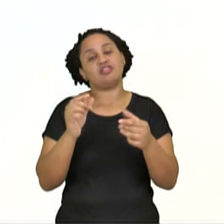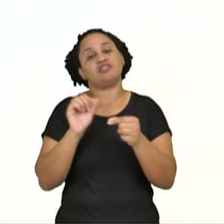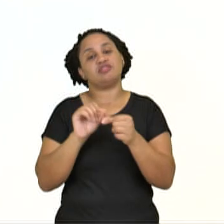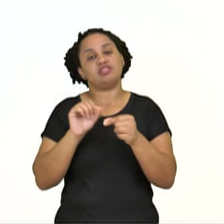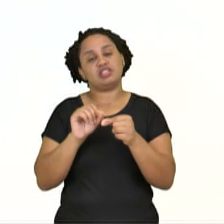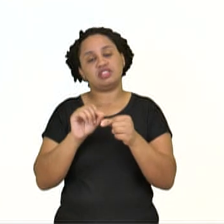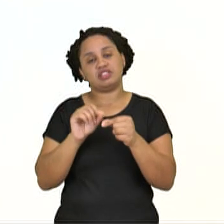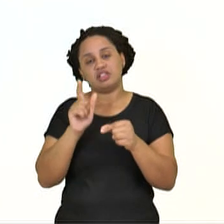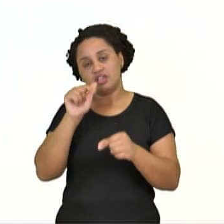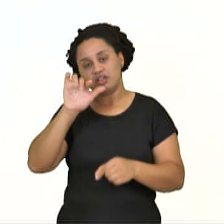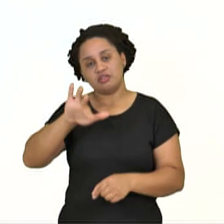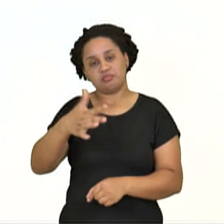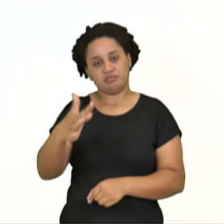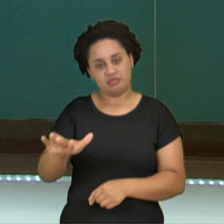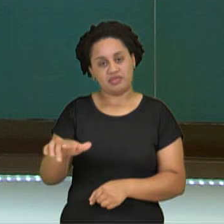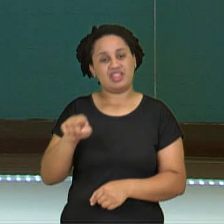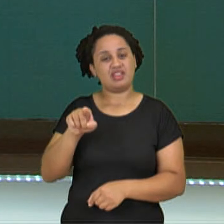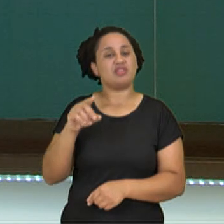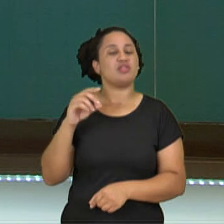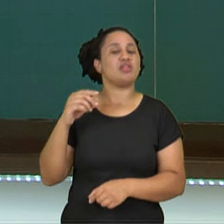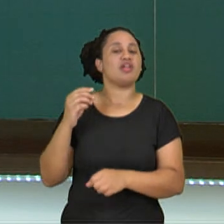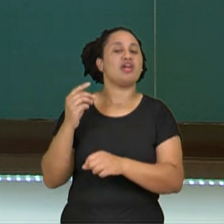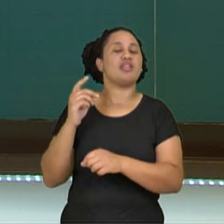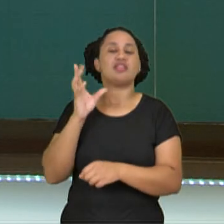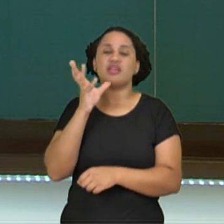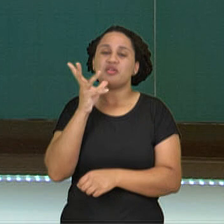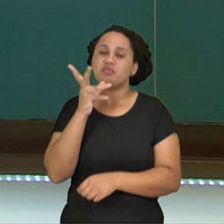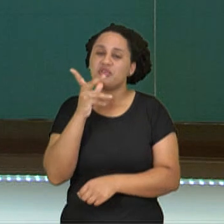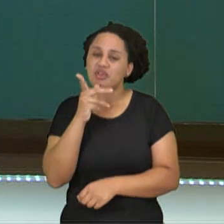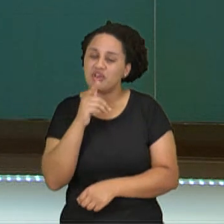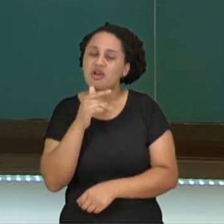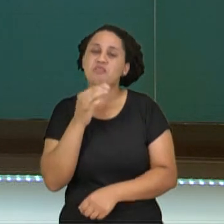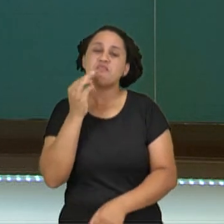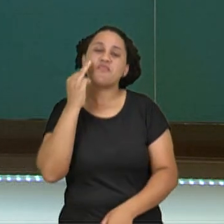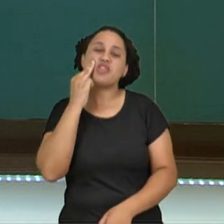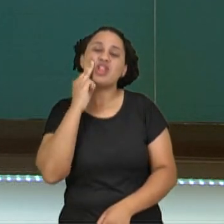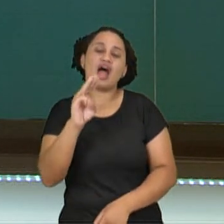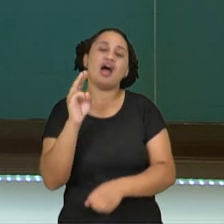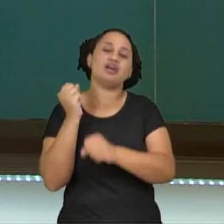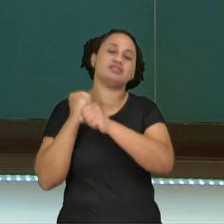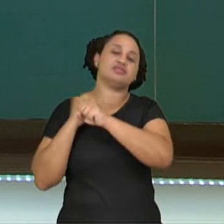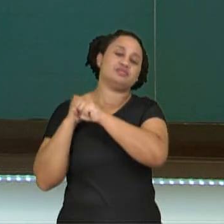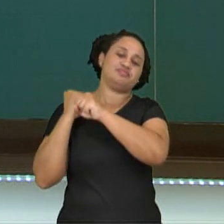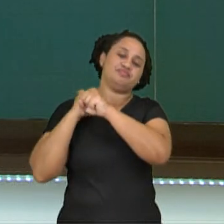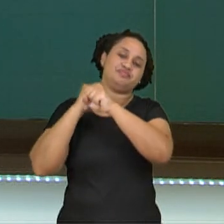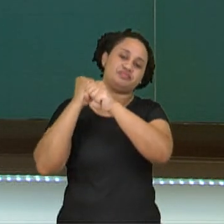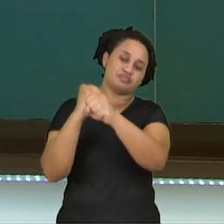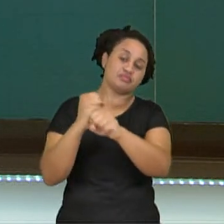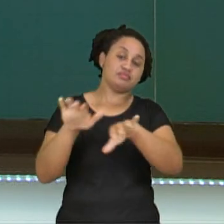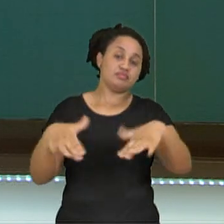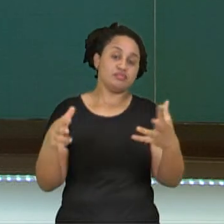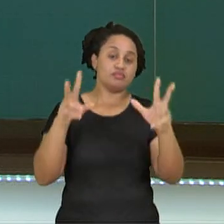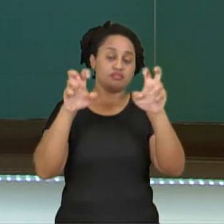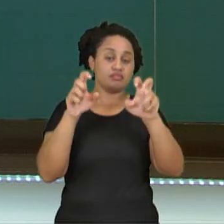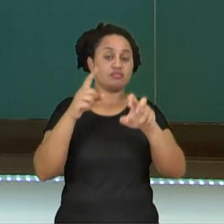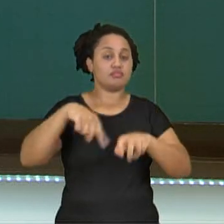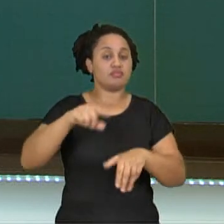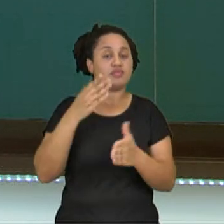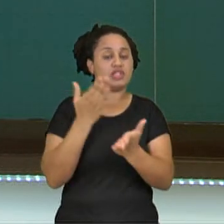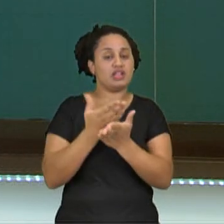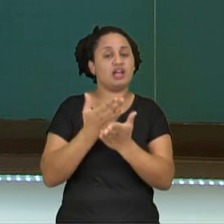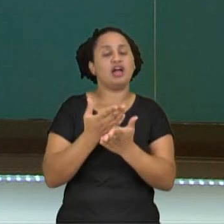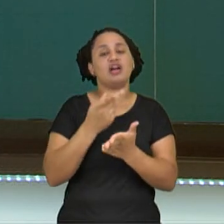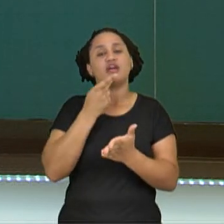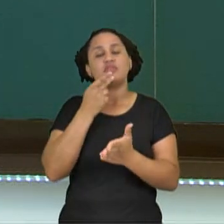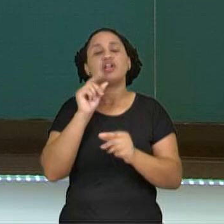Os oceanos. Isso demorou milhares e milhares de anos. Ou seja, o tema da nossa aula, que é para falar das